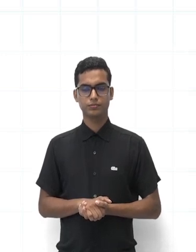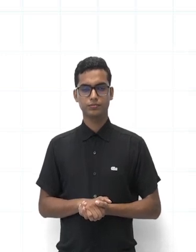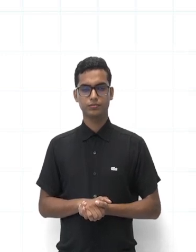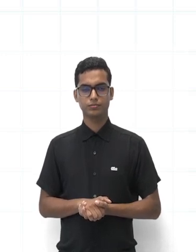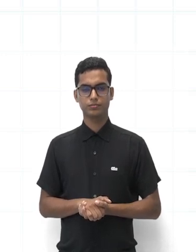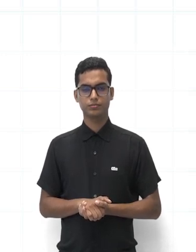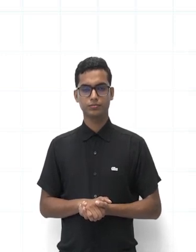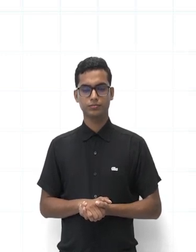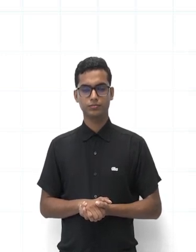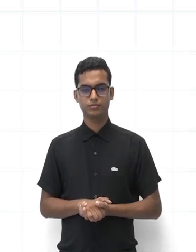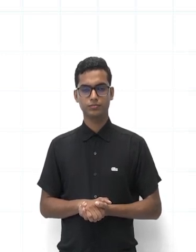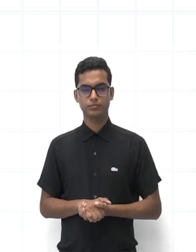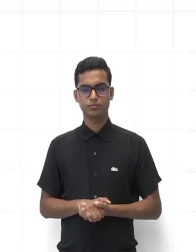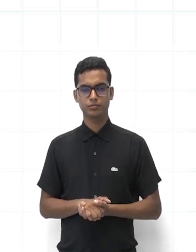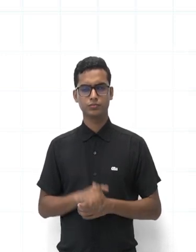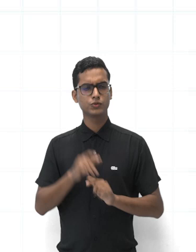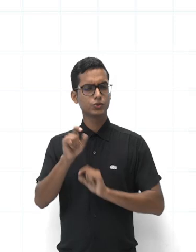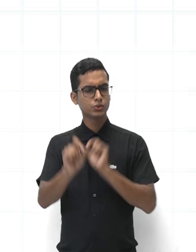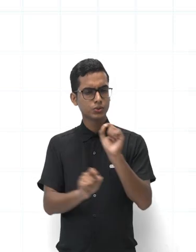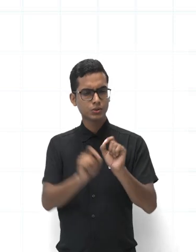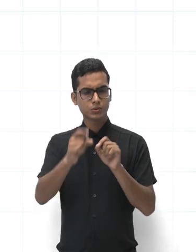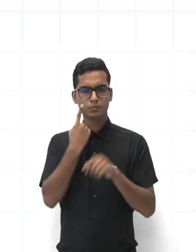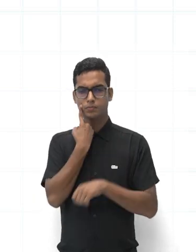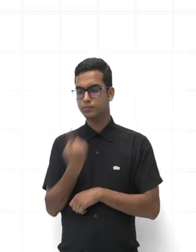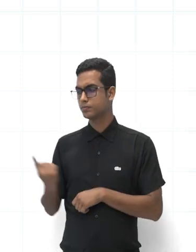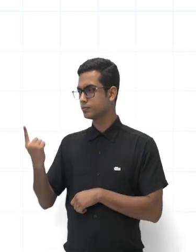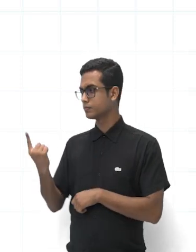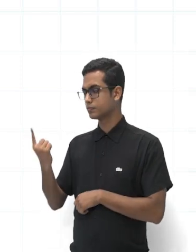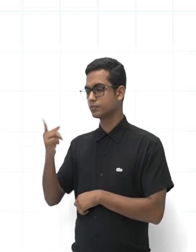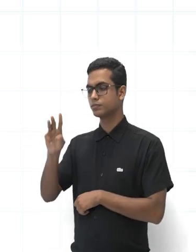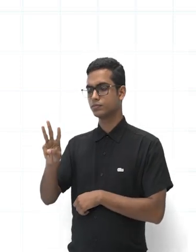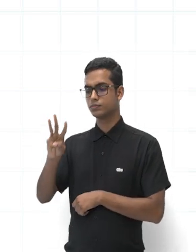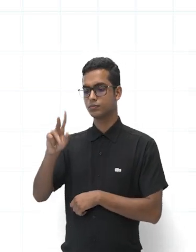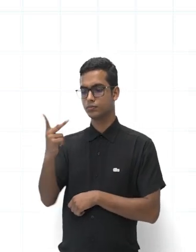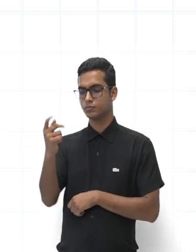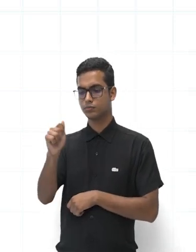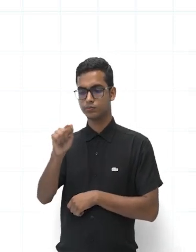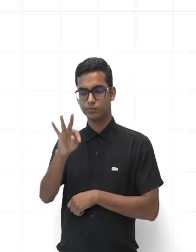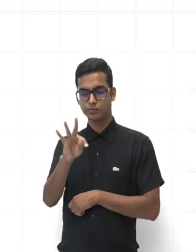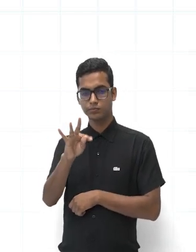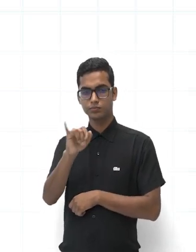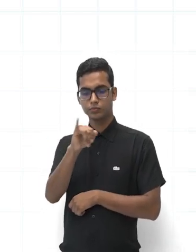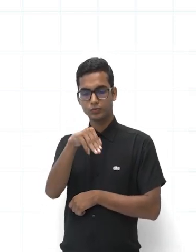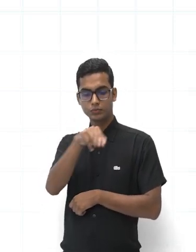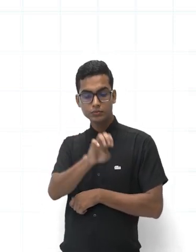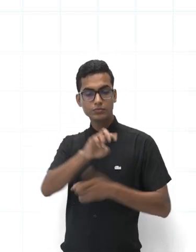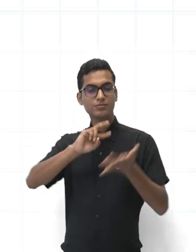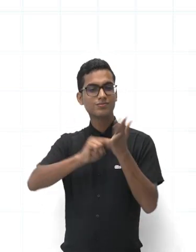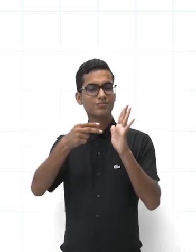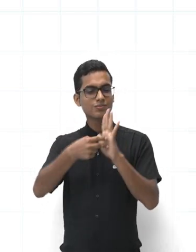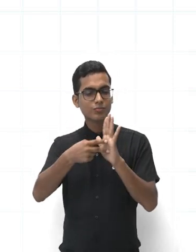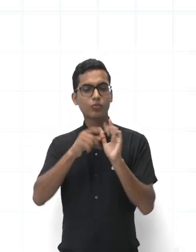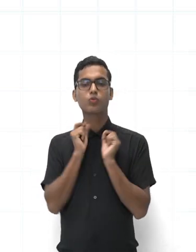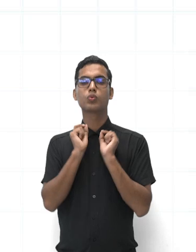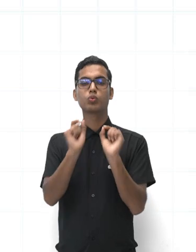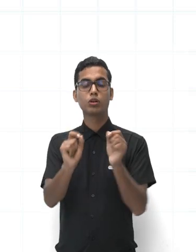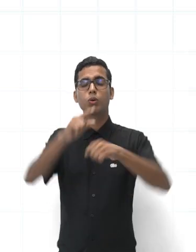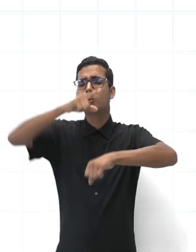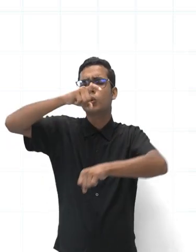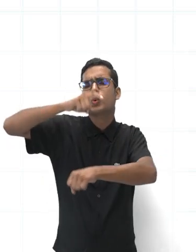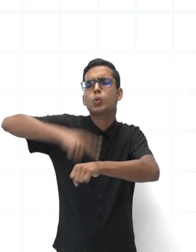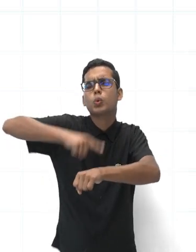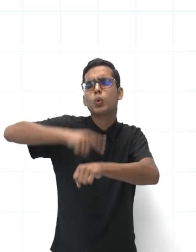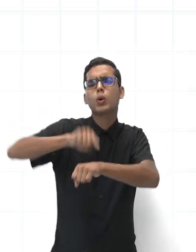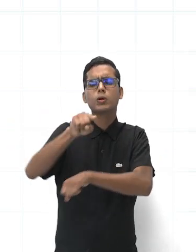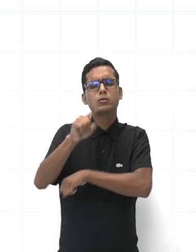back home? Que seria que horas, já sabem que what time é que horas, do you go back home quer dizer que